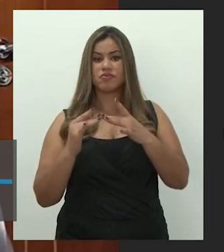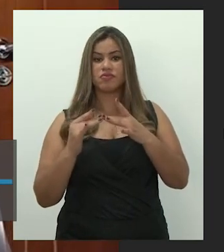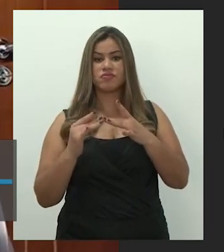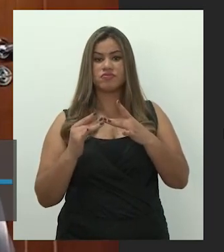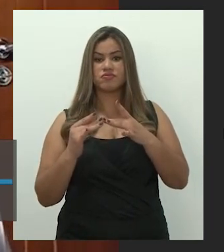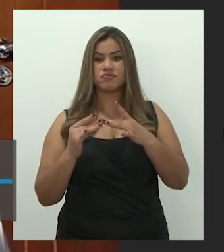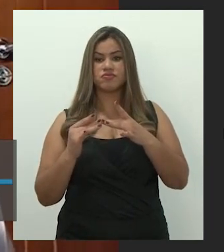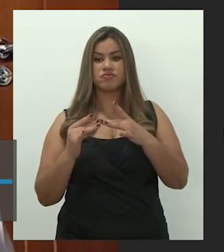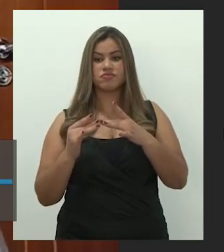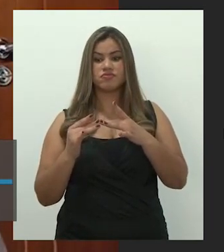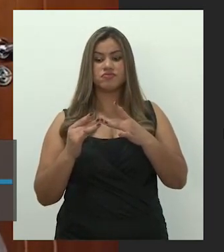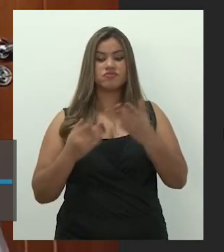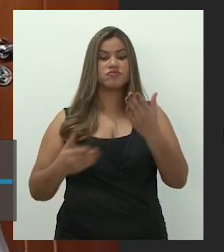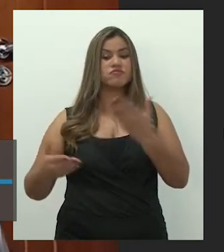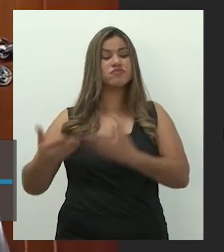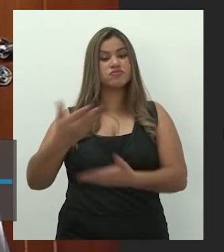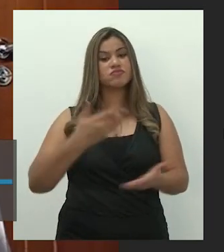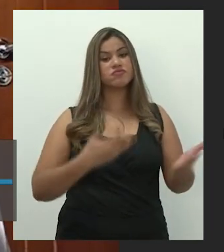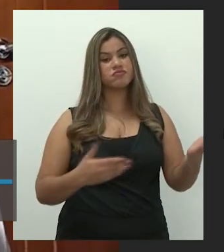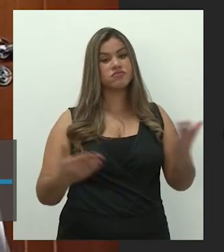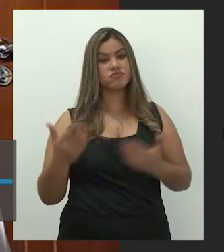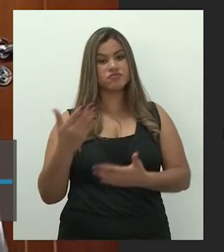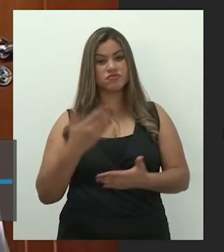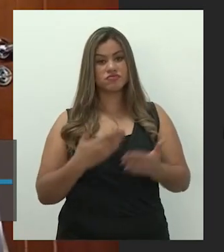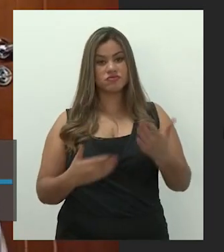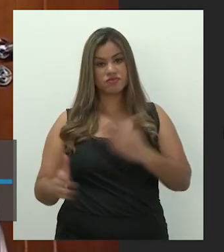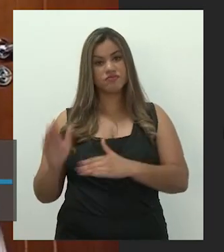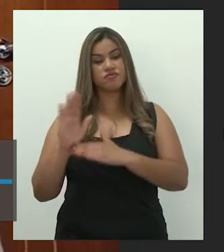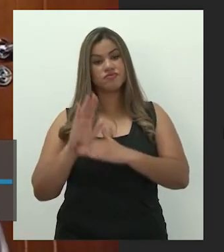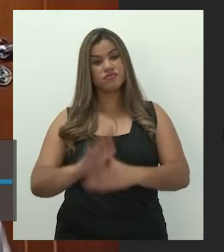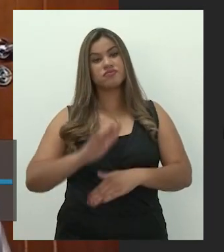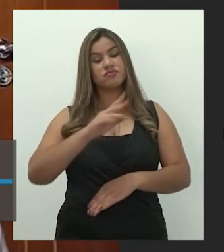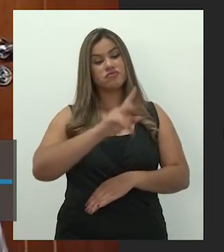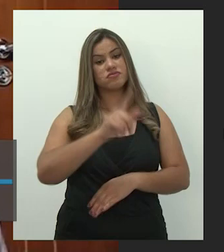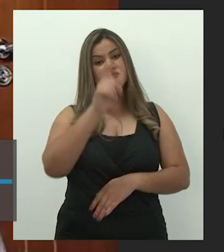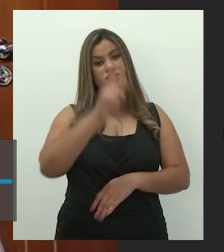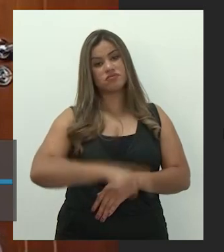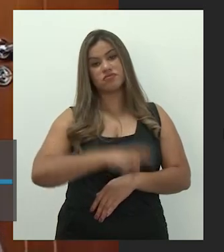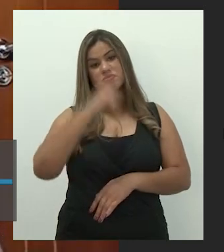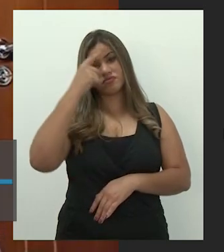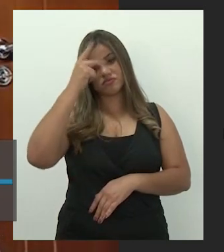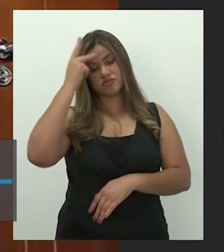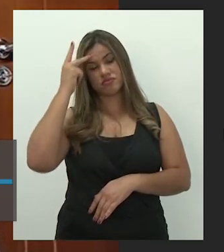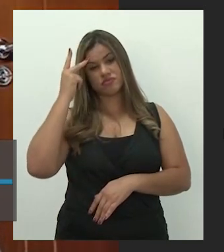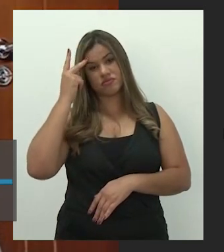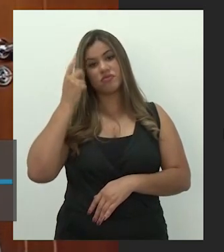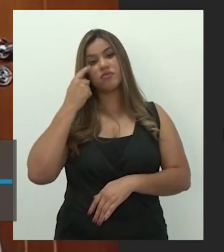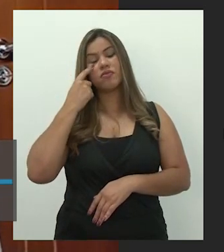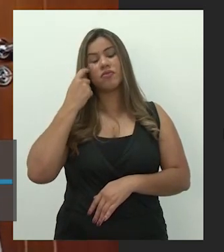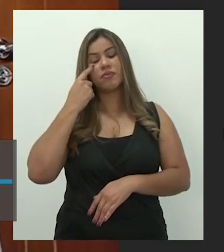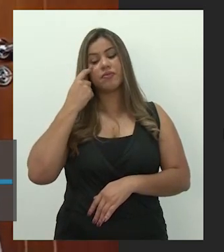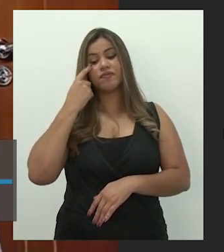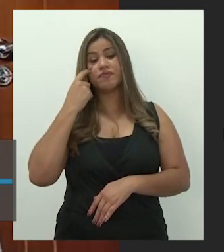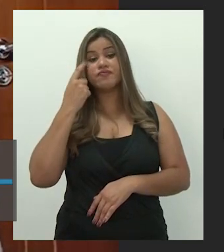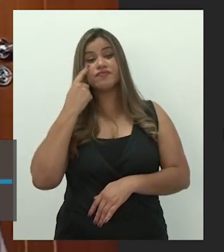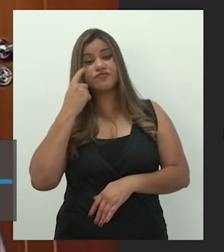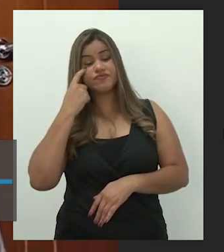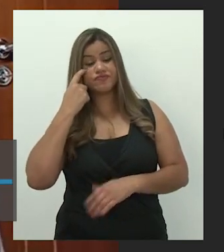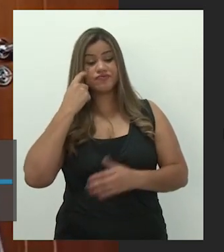estabelecem conexões, relações, o que leva uma pessoa a formalizar as outras características desse pensamento